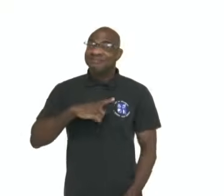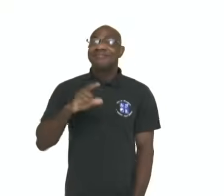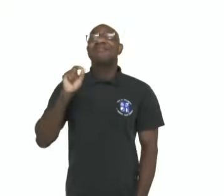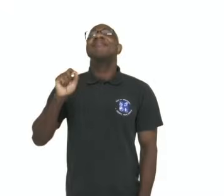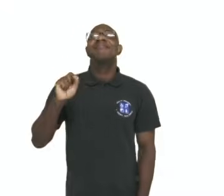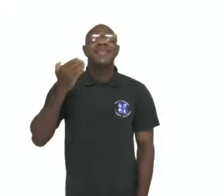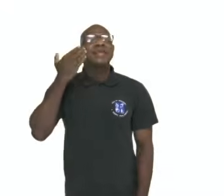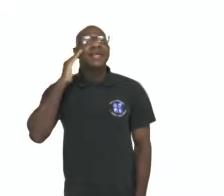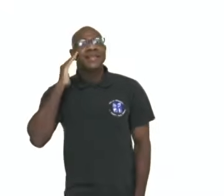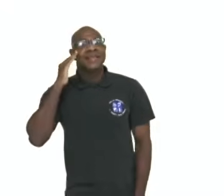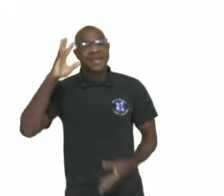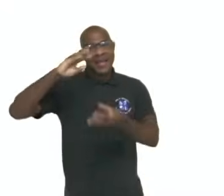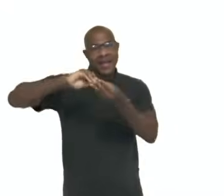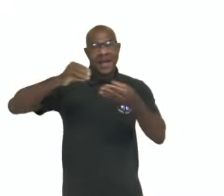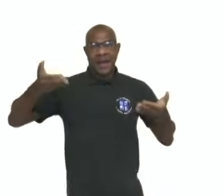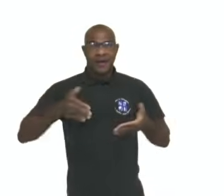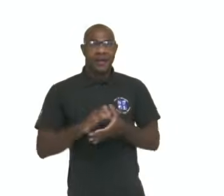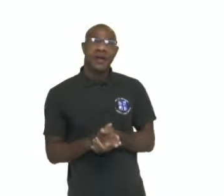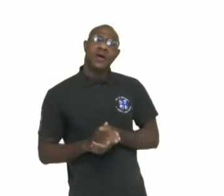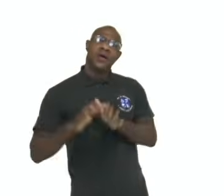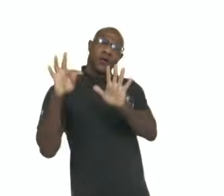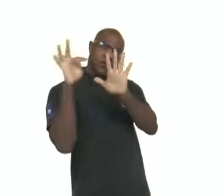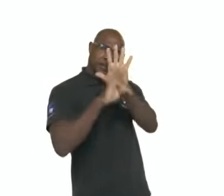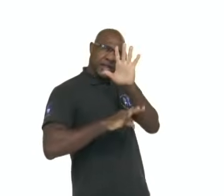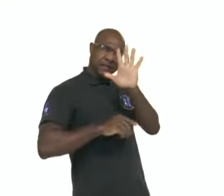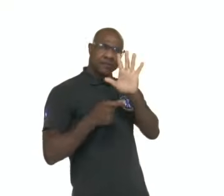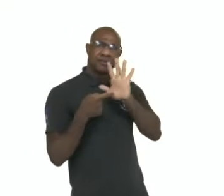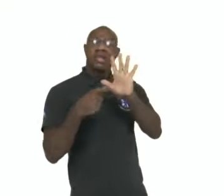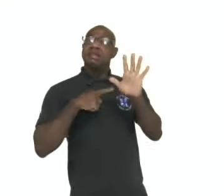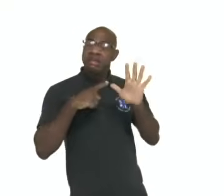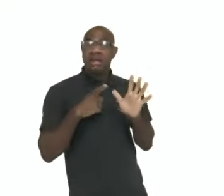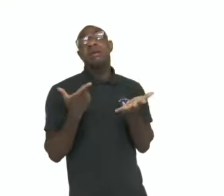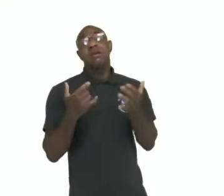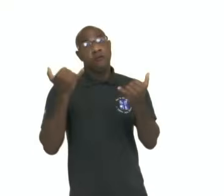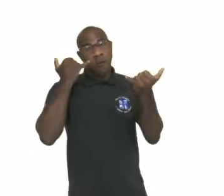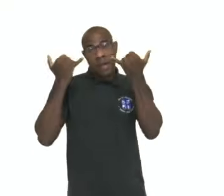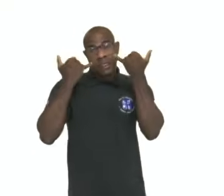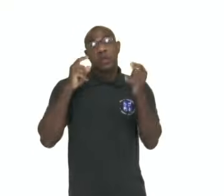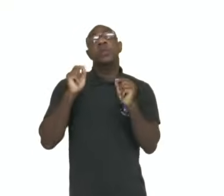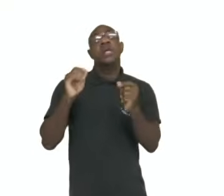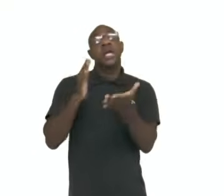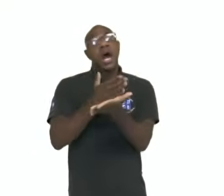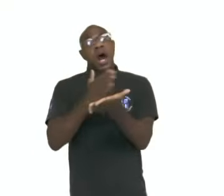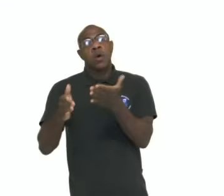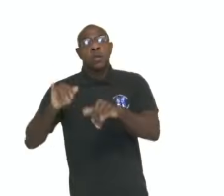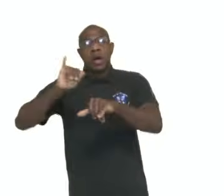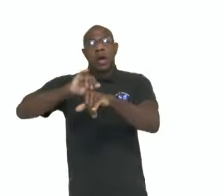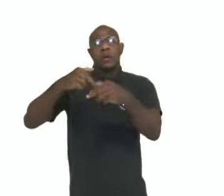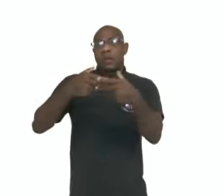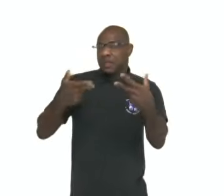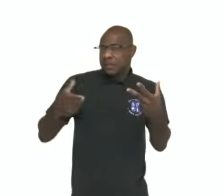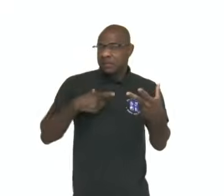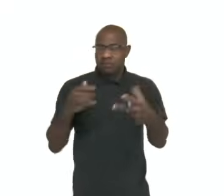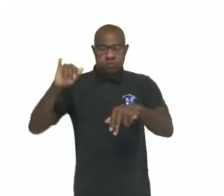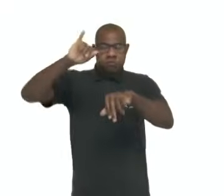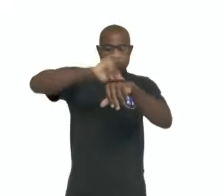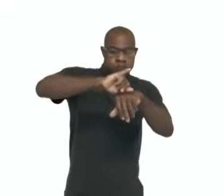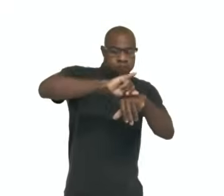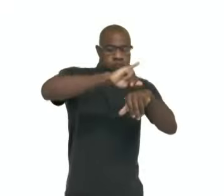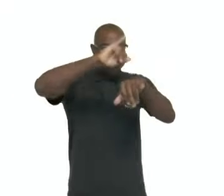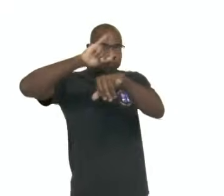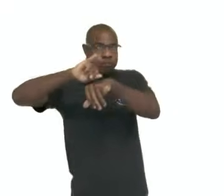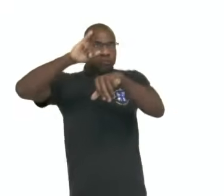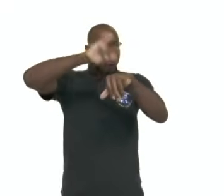entender um pouquinho sobre ela. Nos textos, há relatos que alguns objetos exerciam sobre outros, por exemplo,